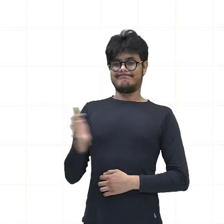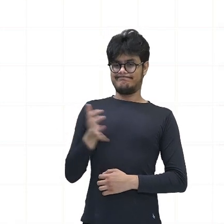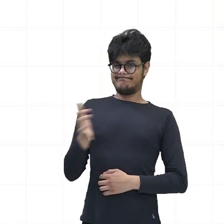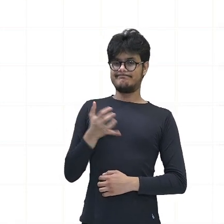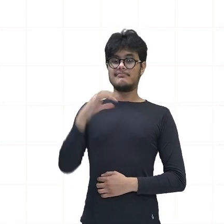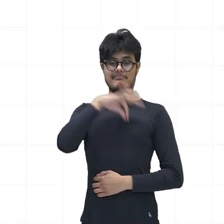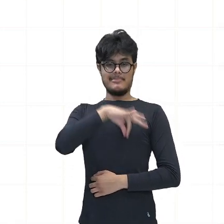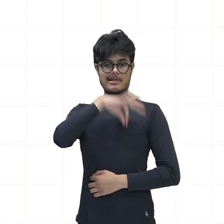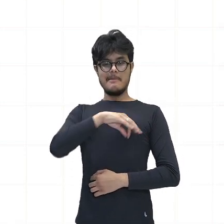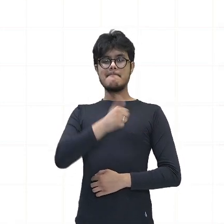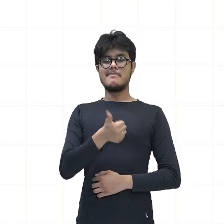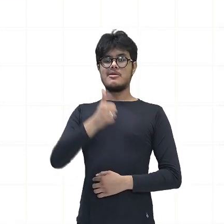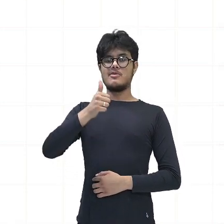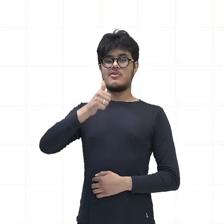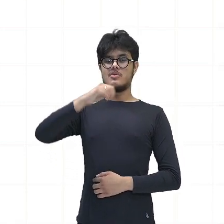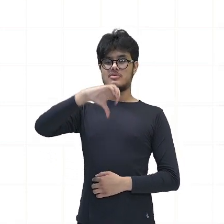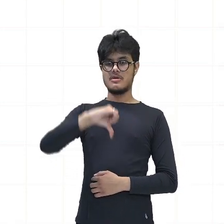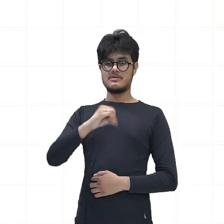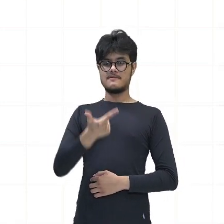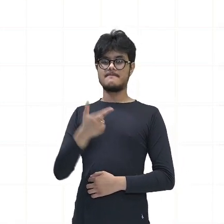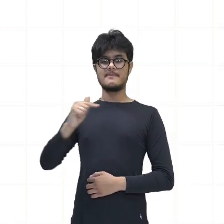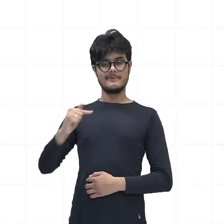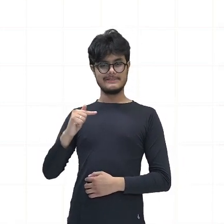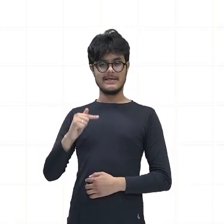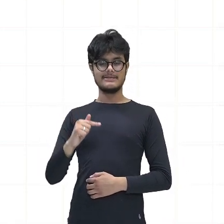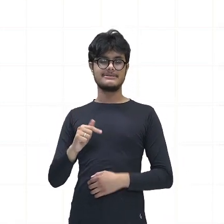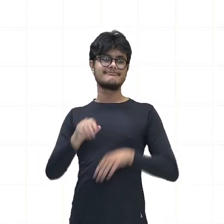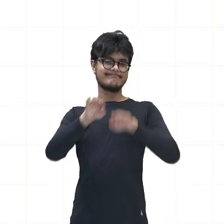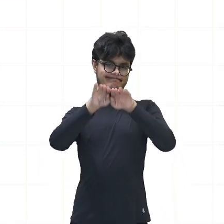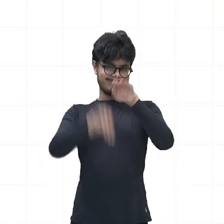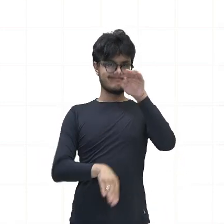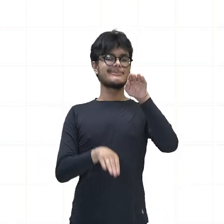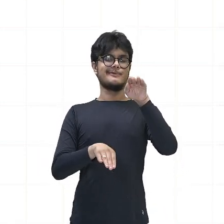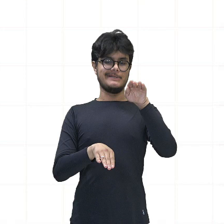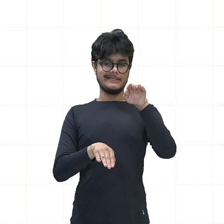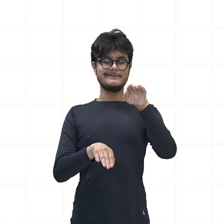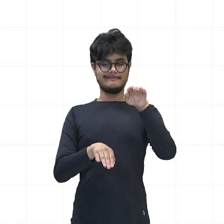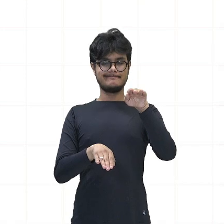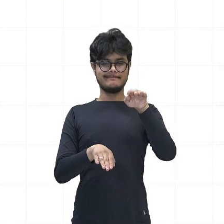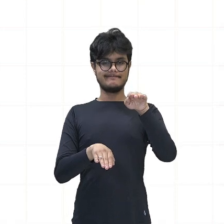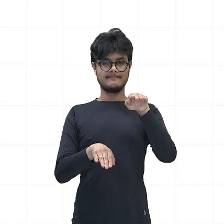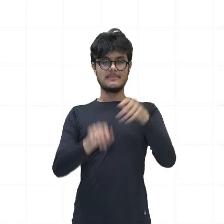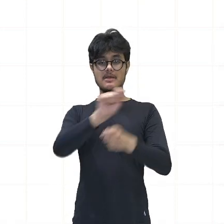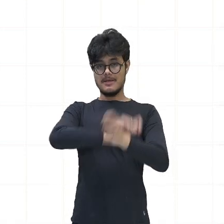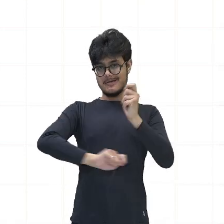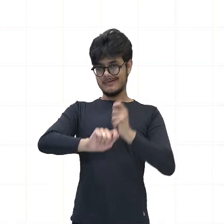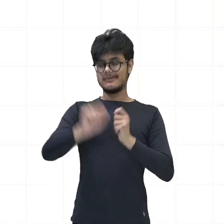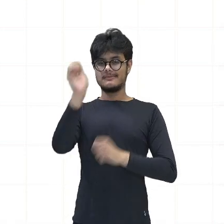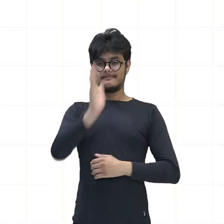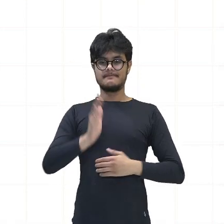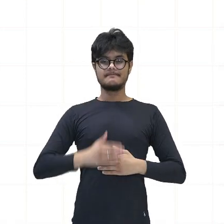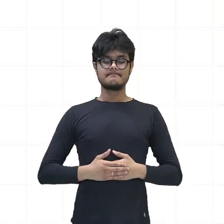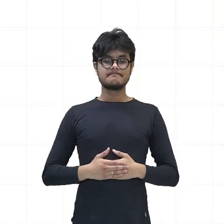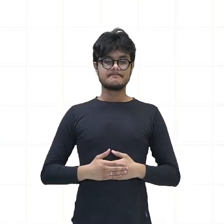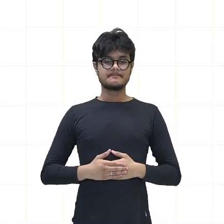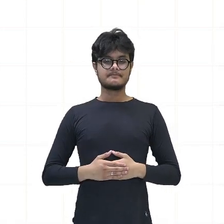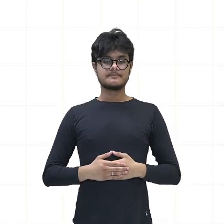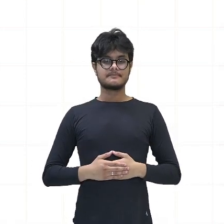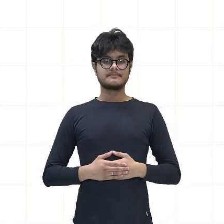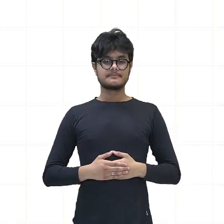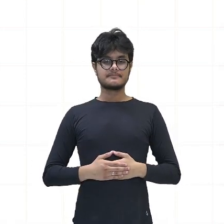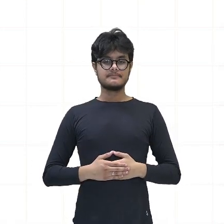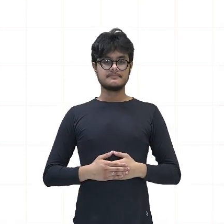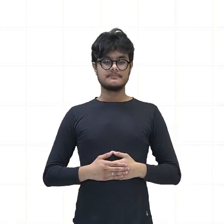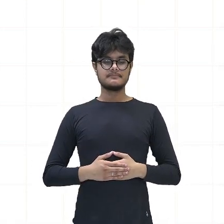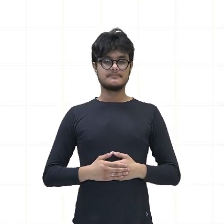de R$ 1.927, o que acaba gerando uma desigualdade social no nosso Brasil. E aí, falando agora sobre